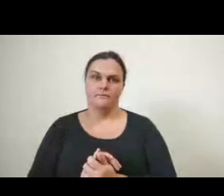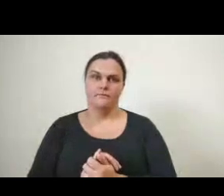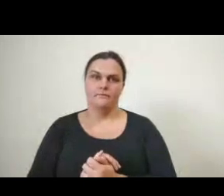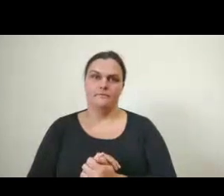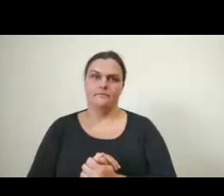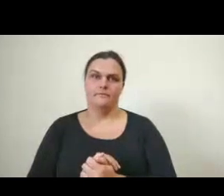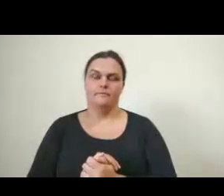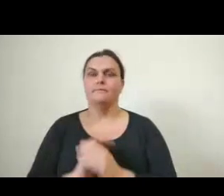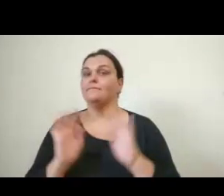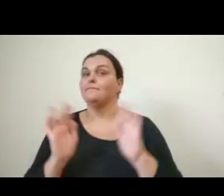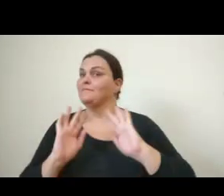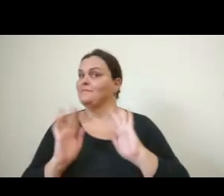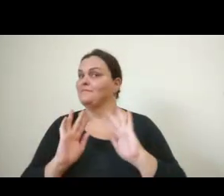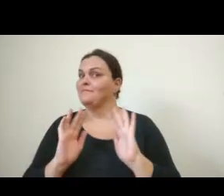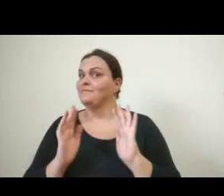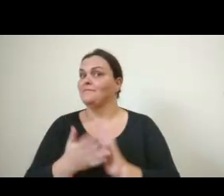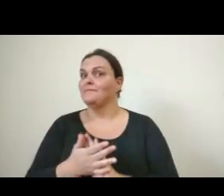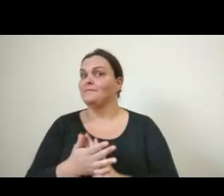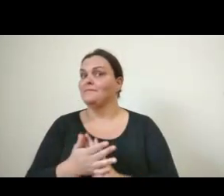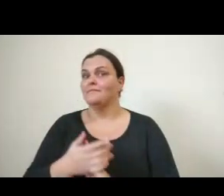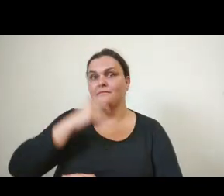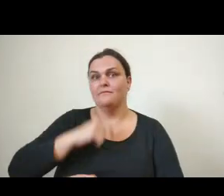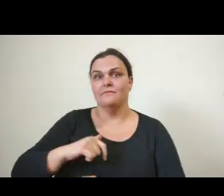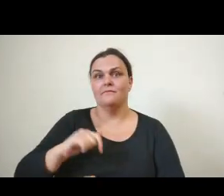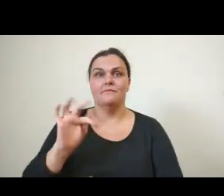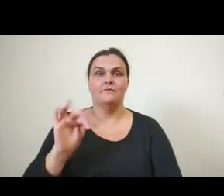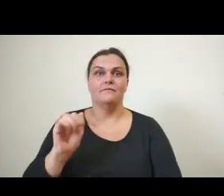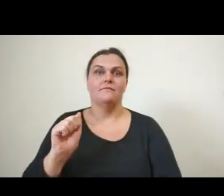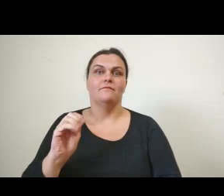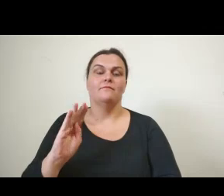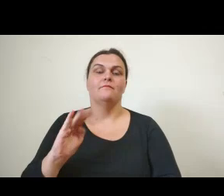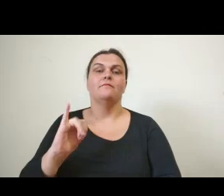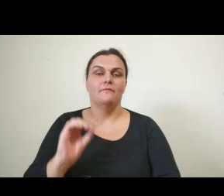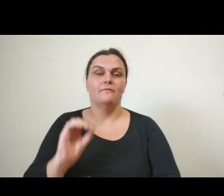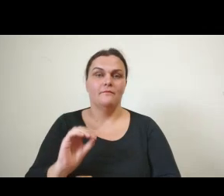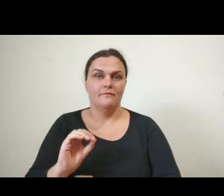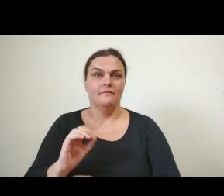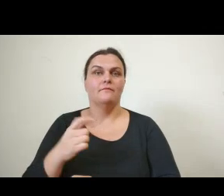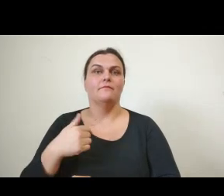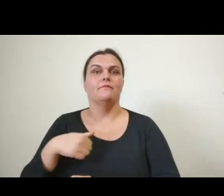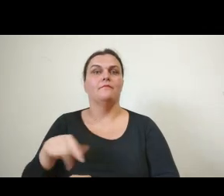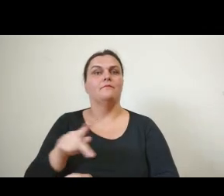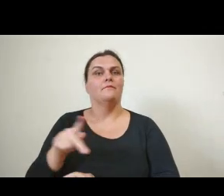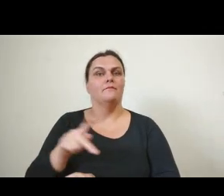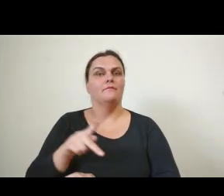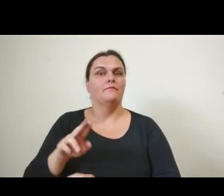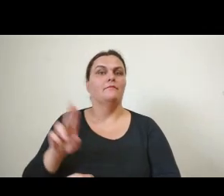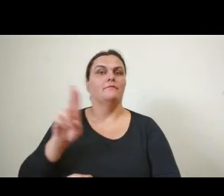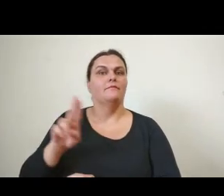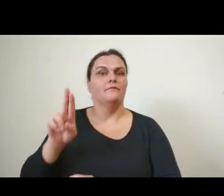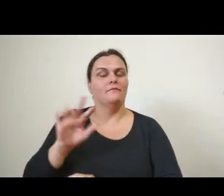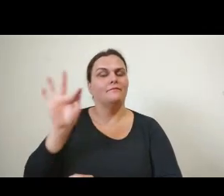Olá, sou o professor Fábio Souto de Almeida, professor da Universidade Federal Rural do Rio de